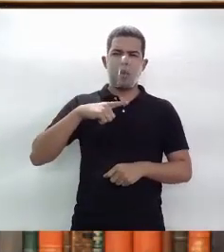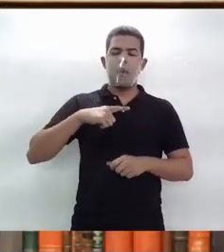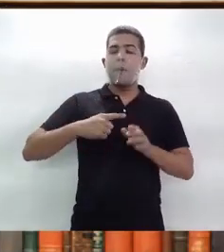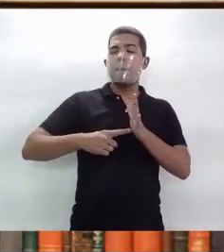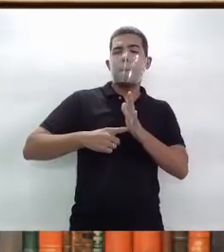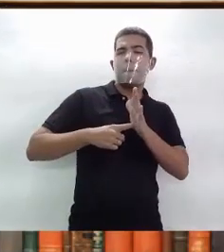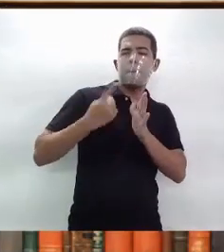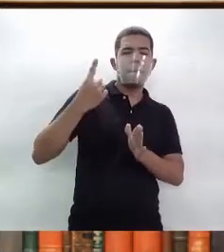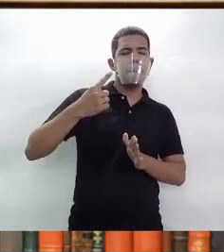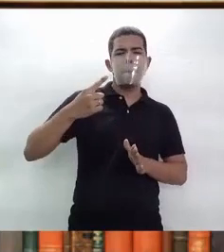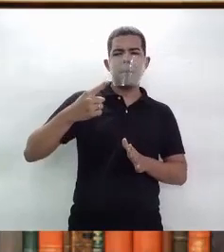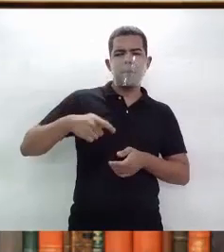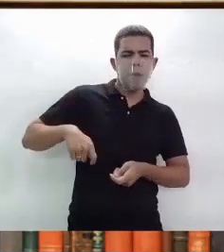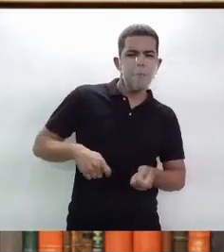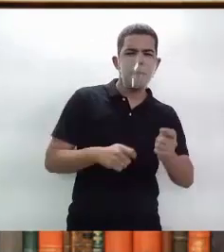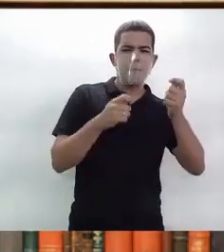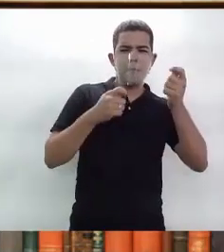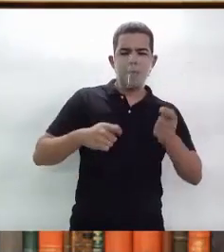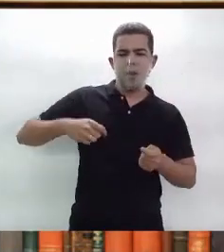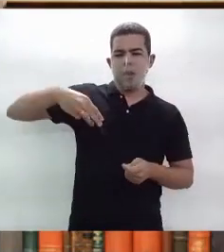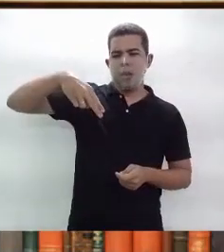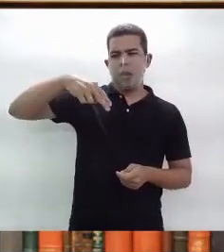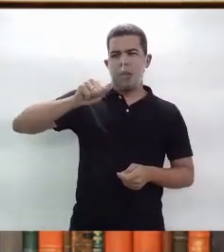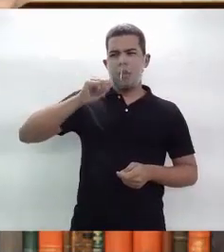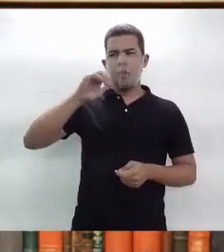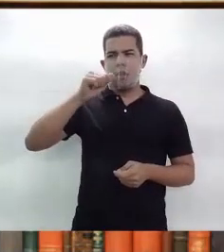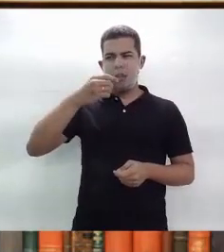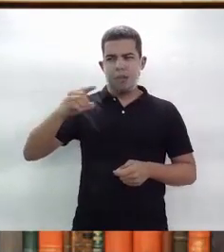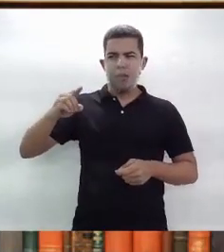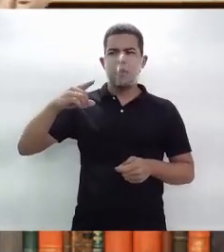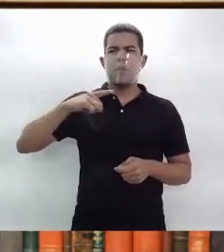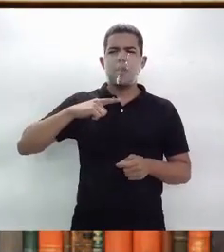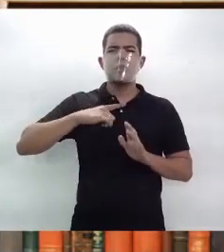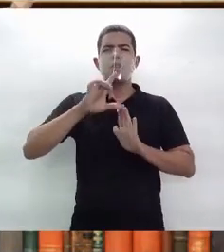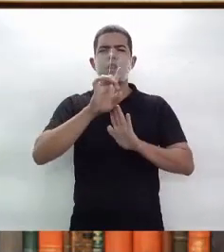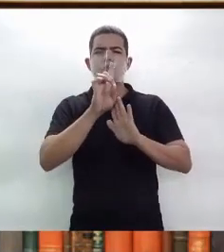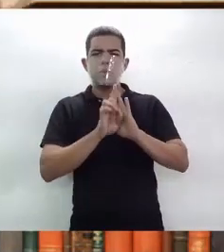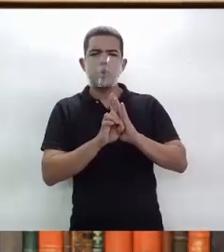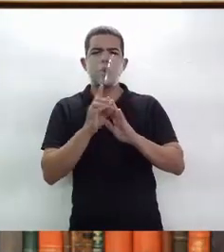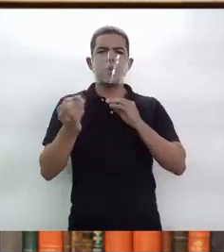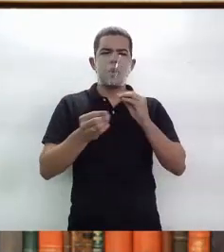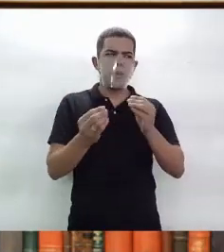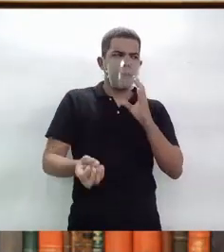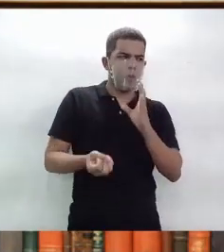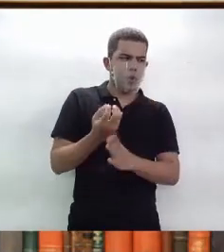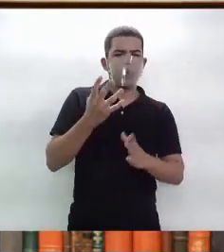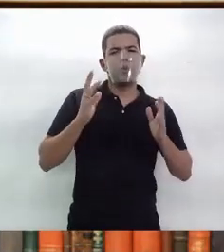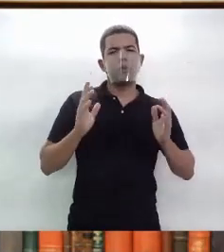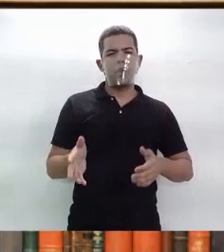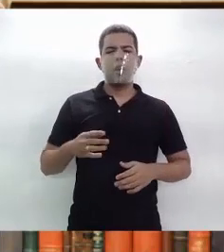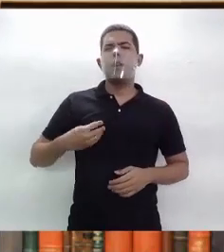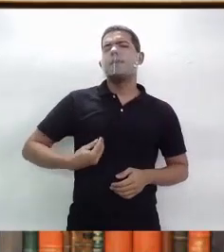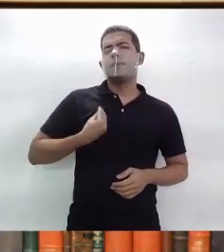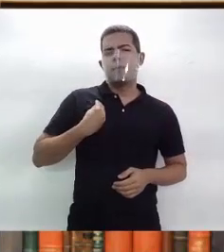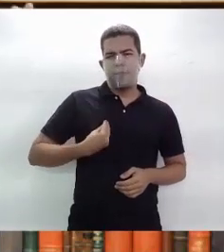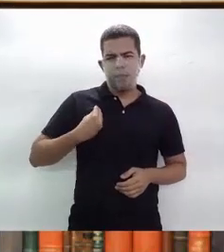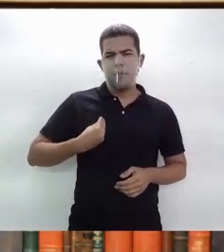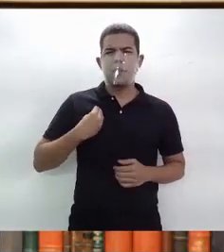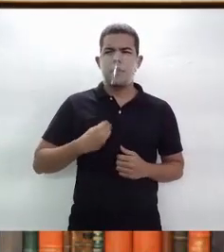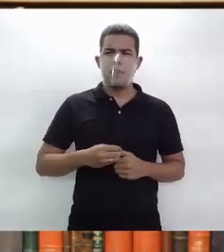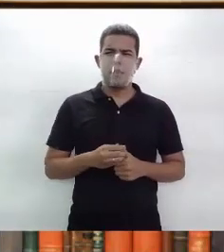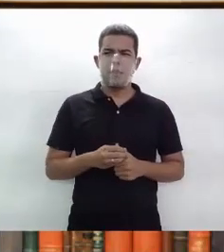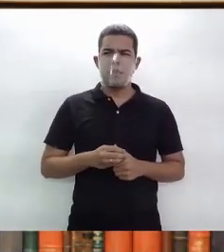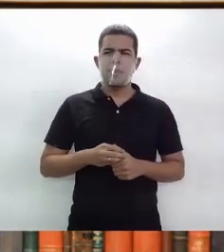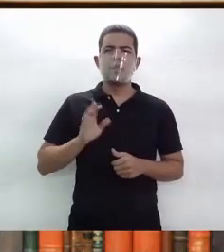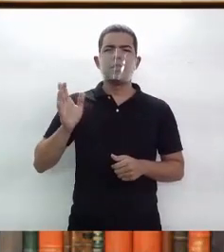que a gente fundou lá. A gente ainda está num processo de documentação, mas é um maracatu que já vive e já teve mais